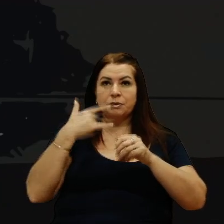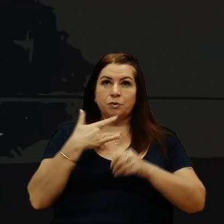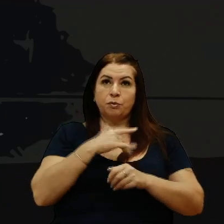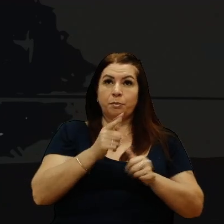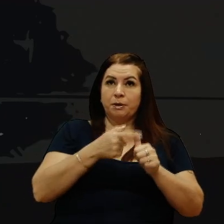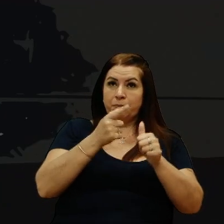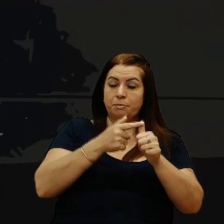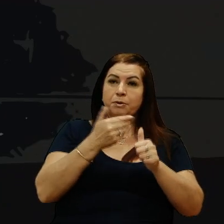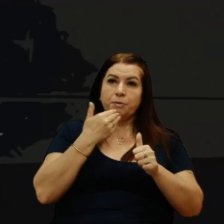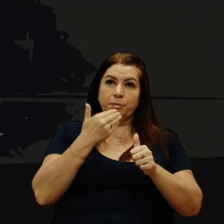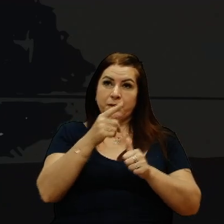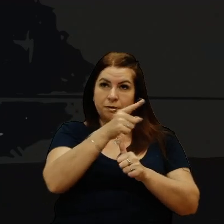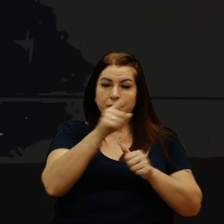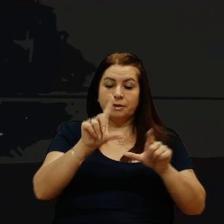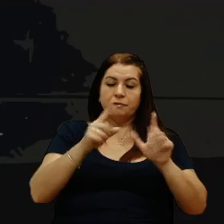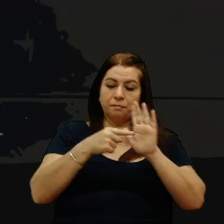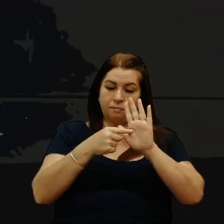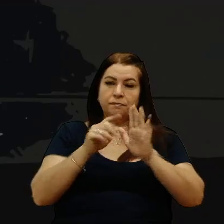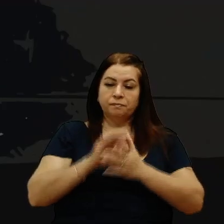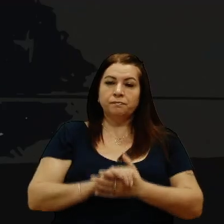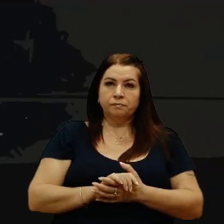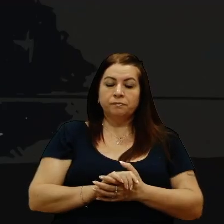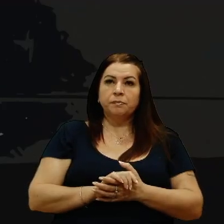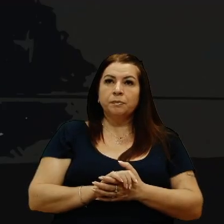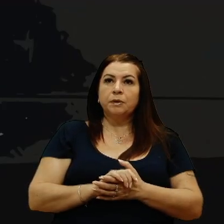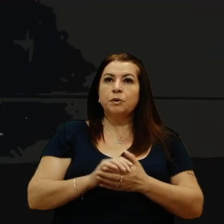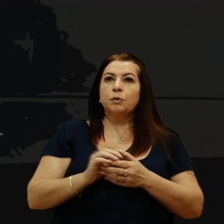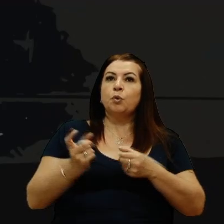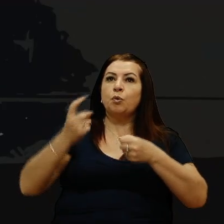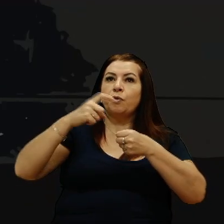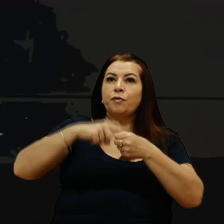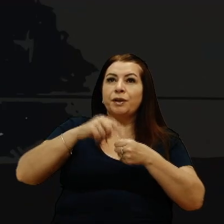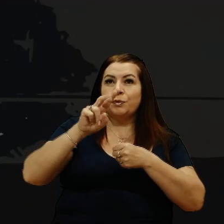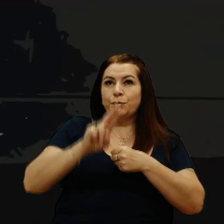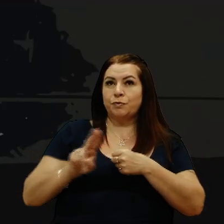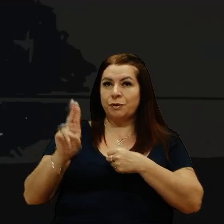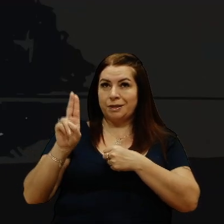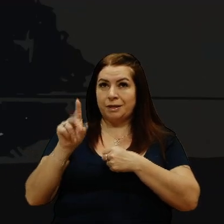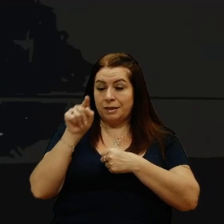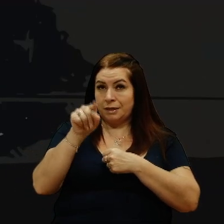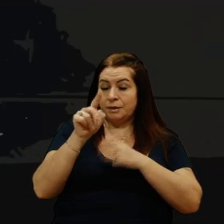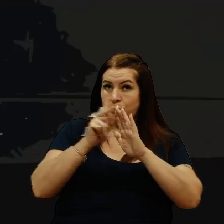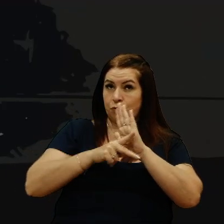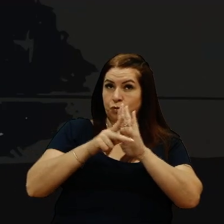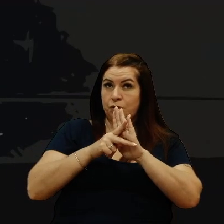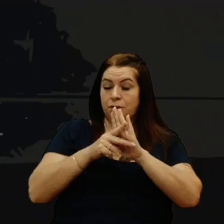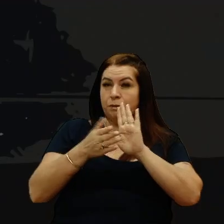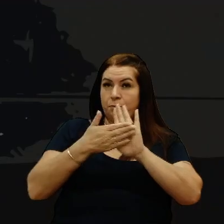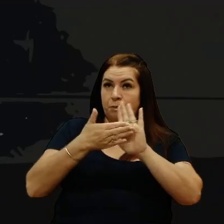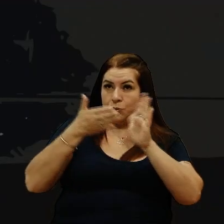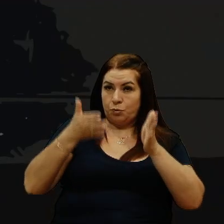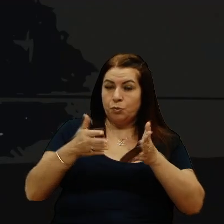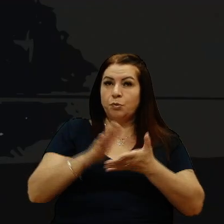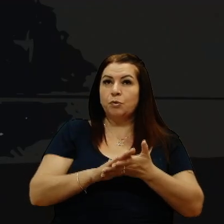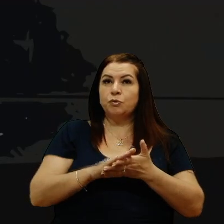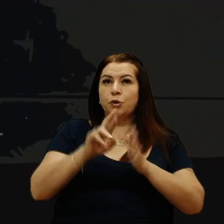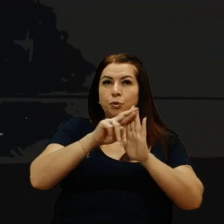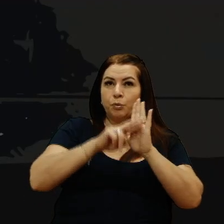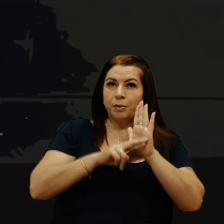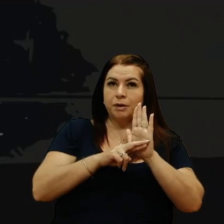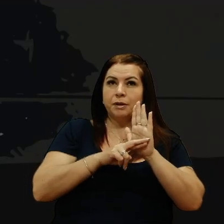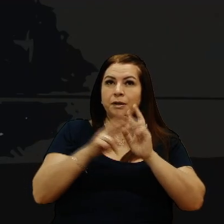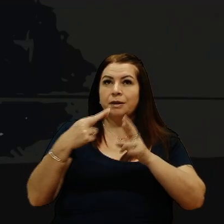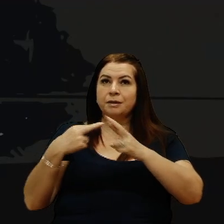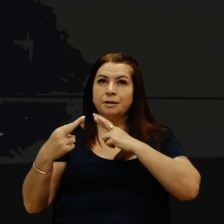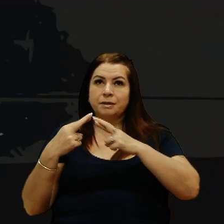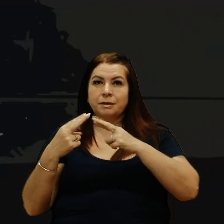TV Câmara já está mostrando, né, é o convênio com as universidades. Este projeto que está em pauta hoje, ele regulamenta a relação do município com